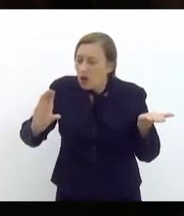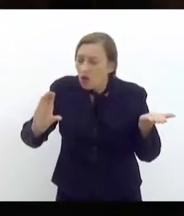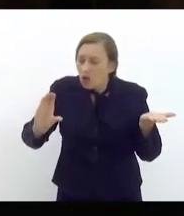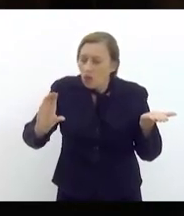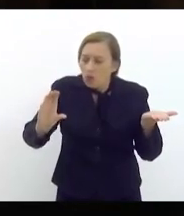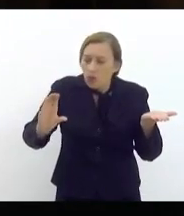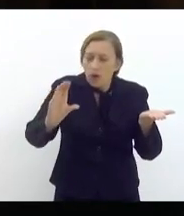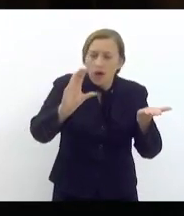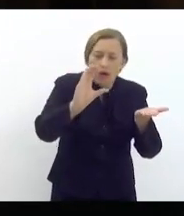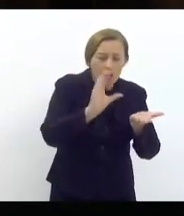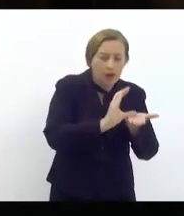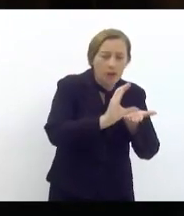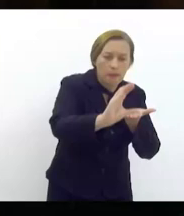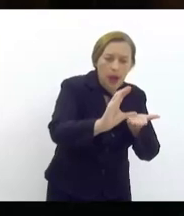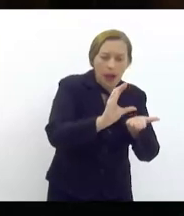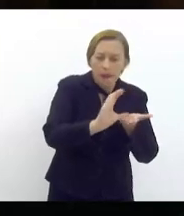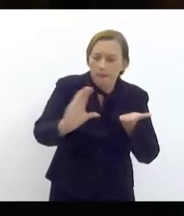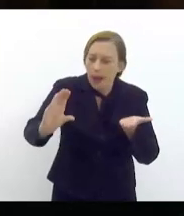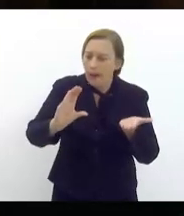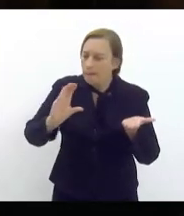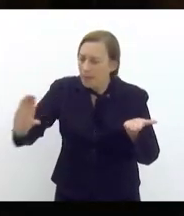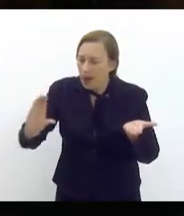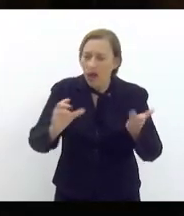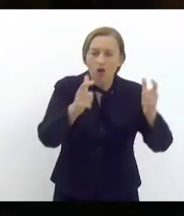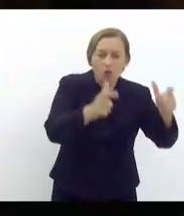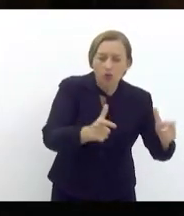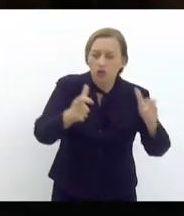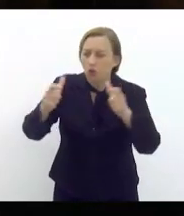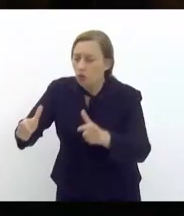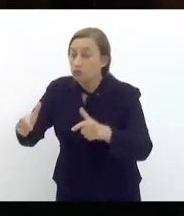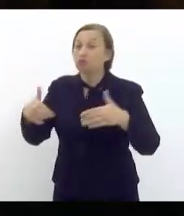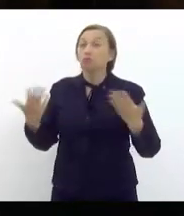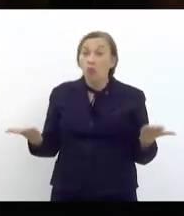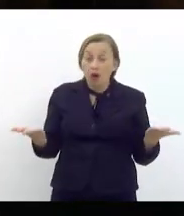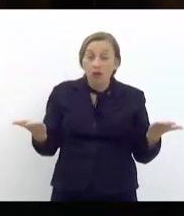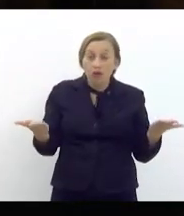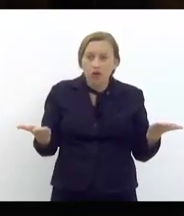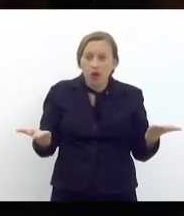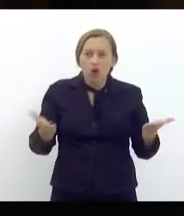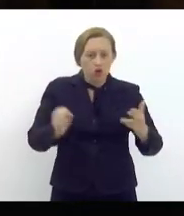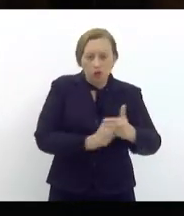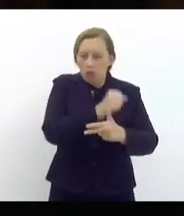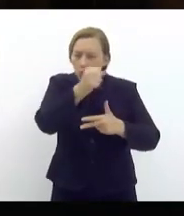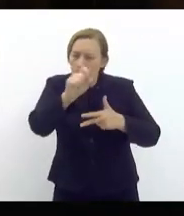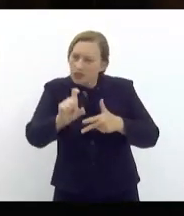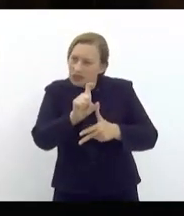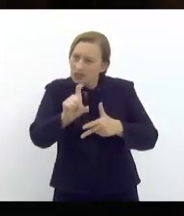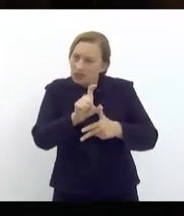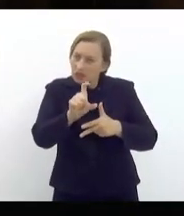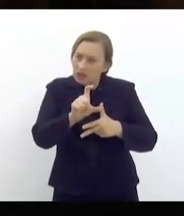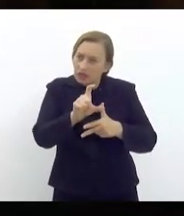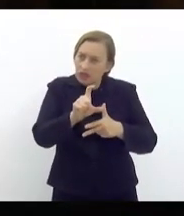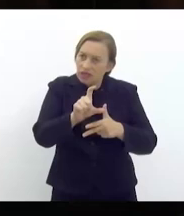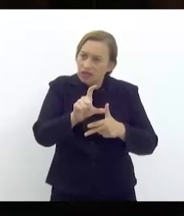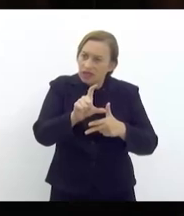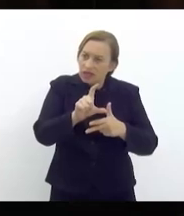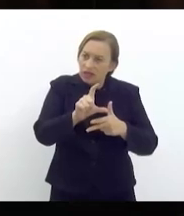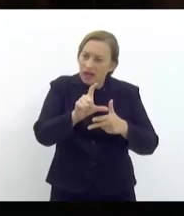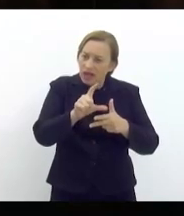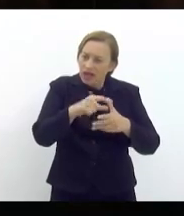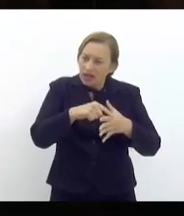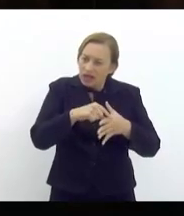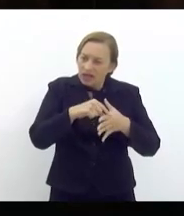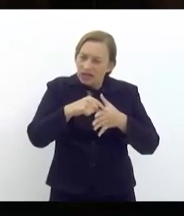Quais são as prioridades que o Poder Executivo deverá encaminhar a partir da vontade